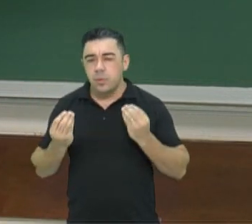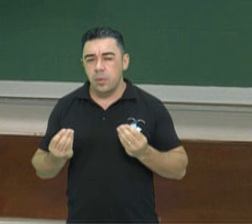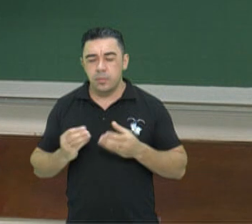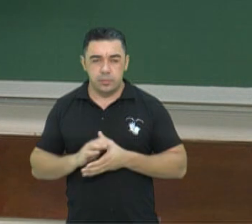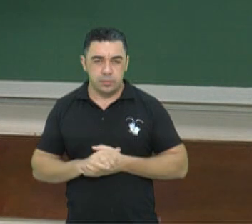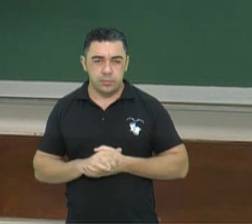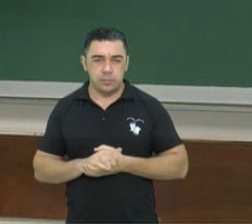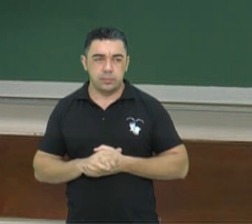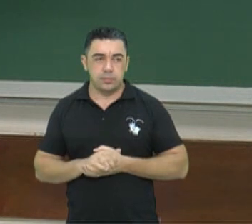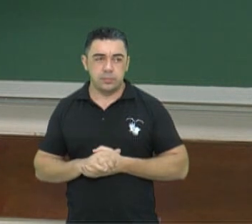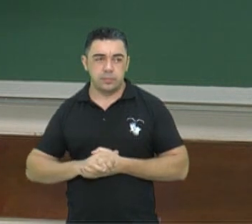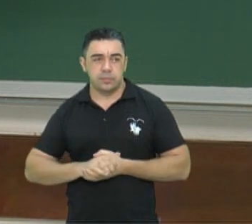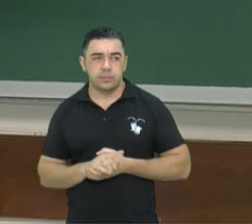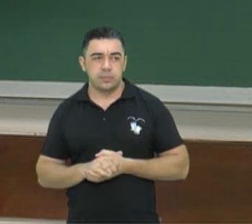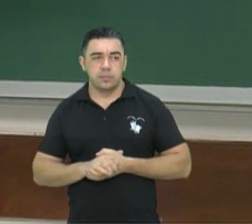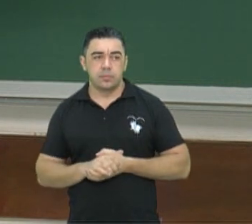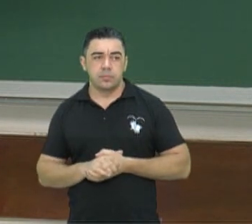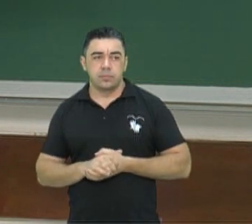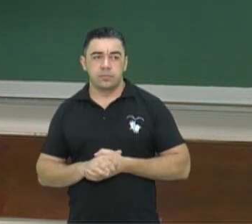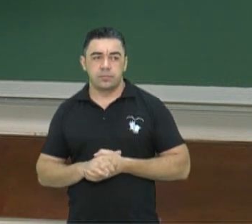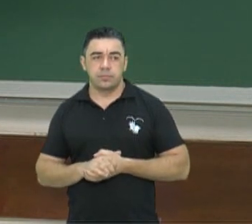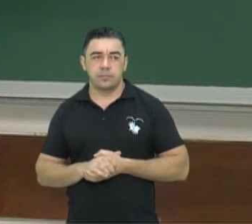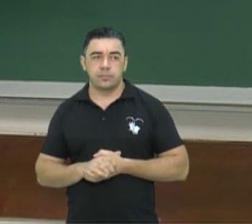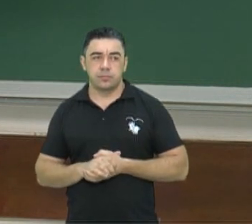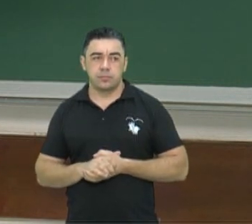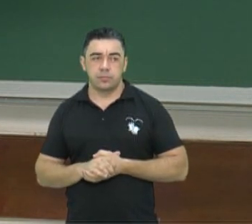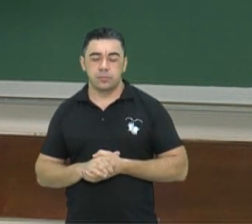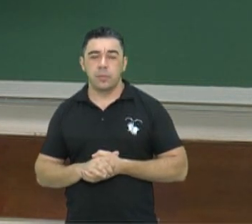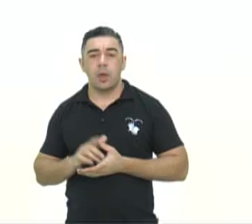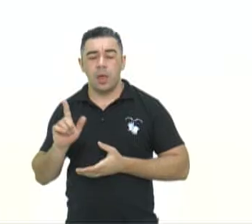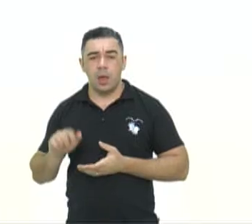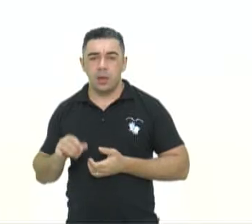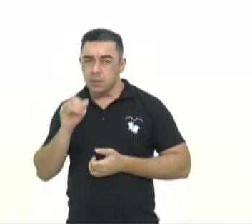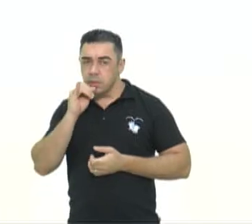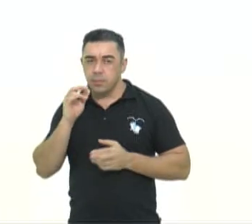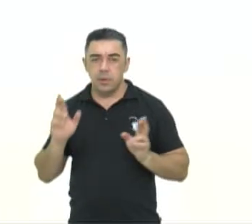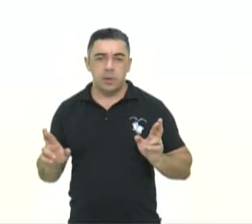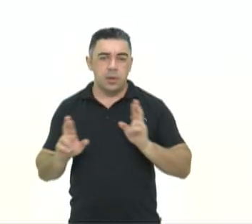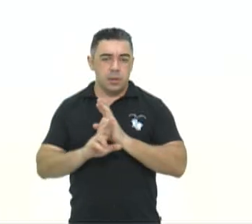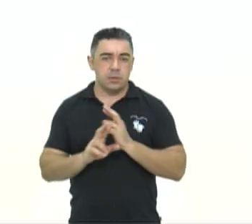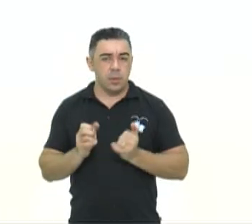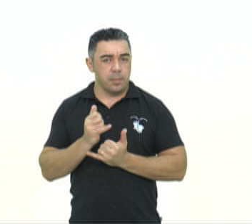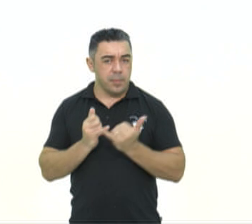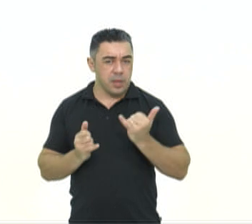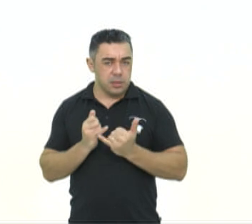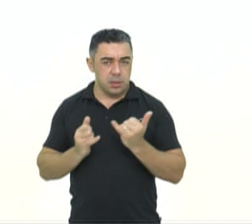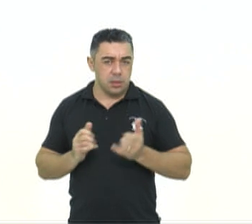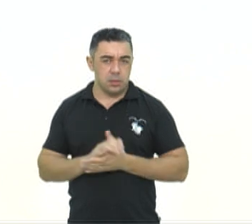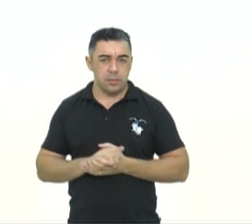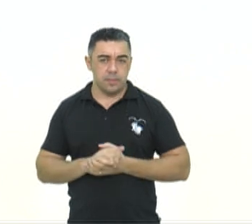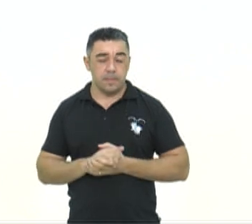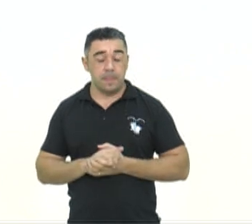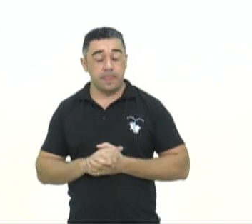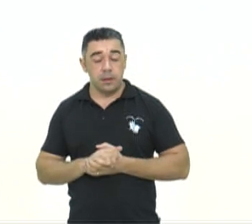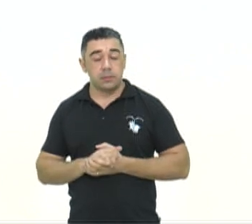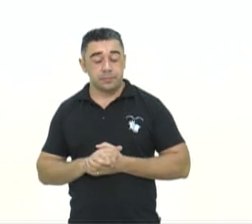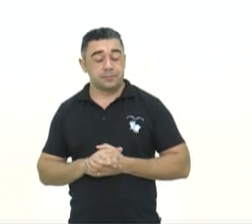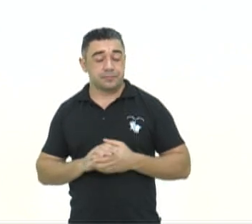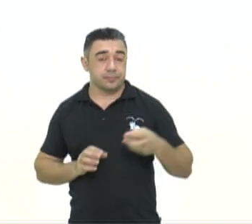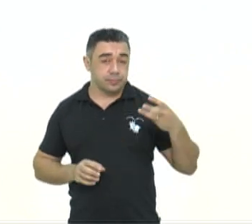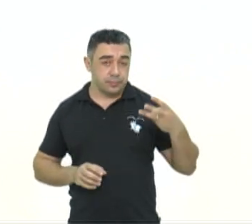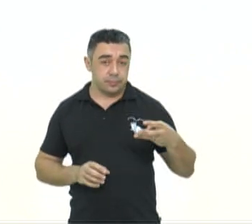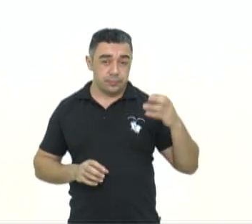exercício? Veja lá, que eu vou fazer em relação à semelhança, né? Então, eu tenho